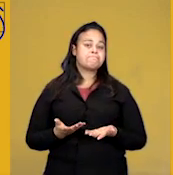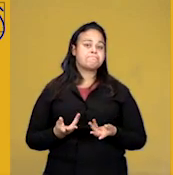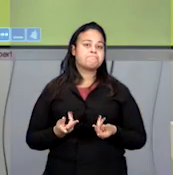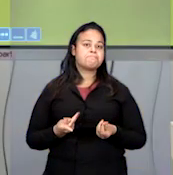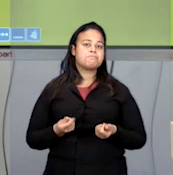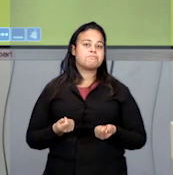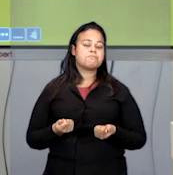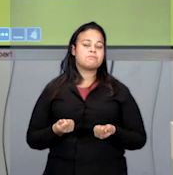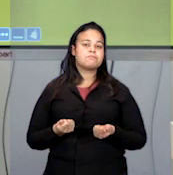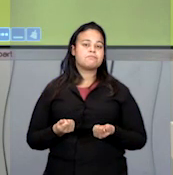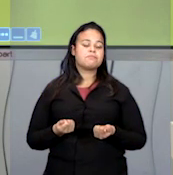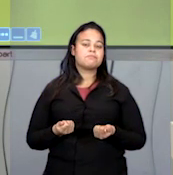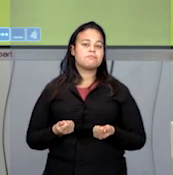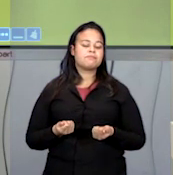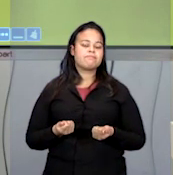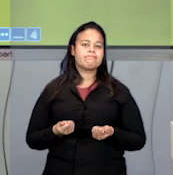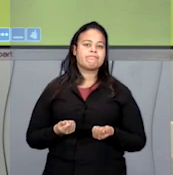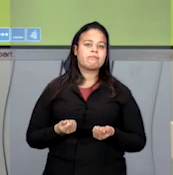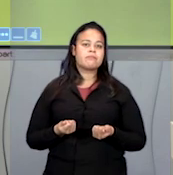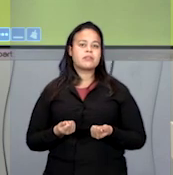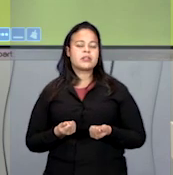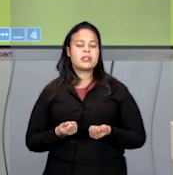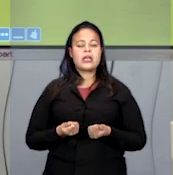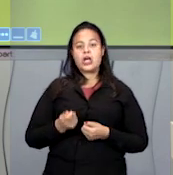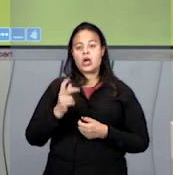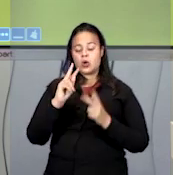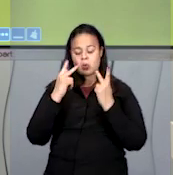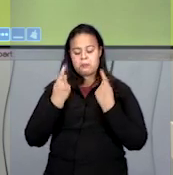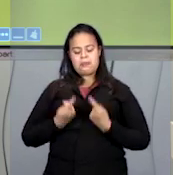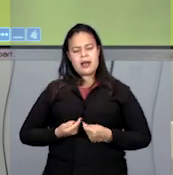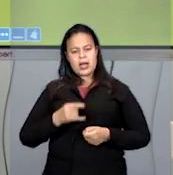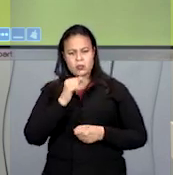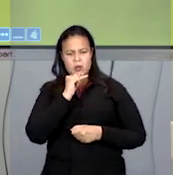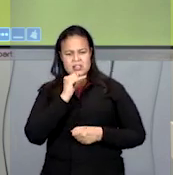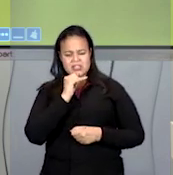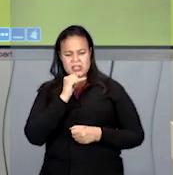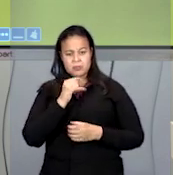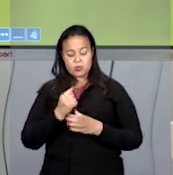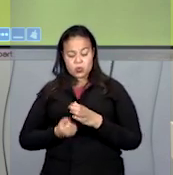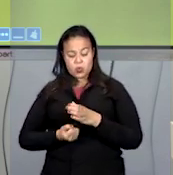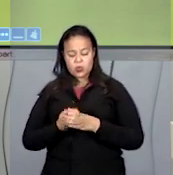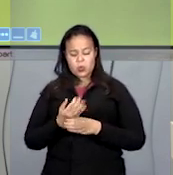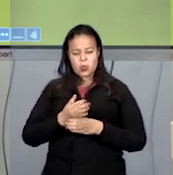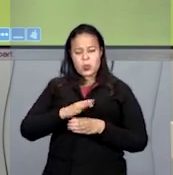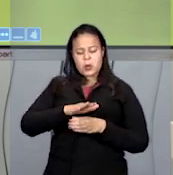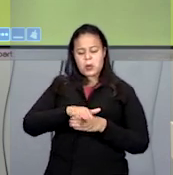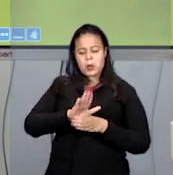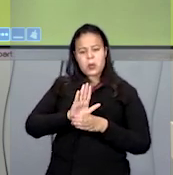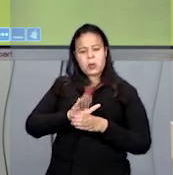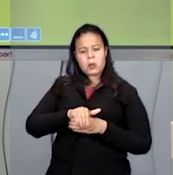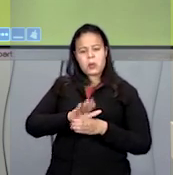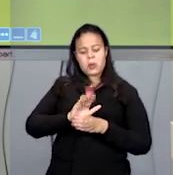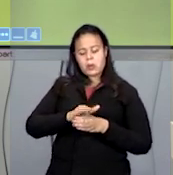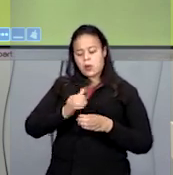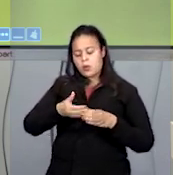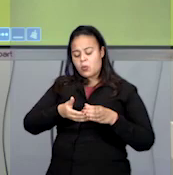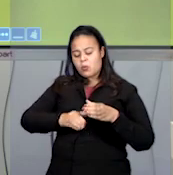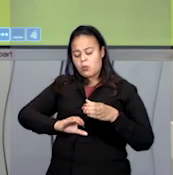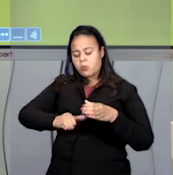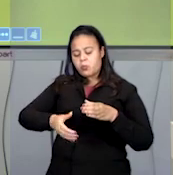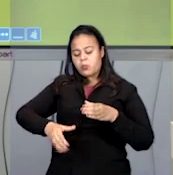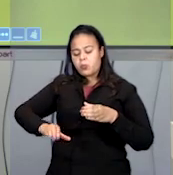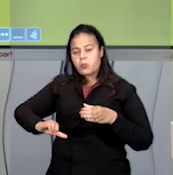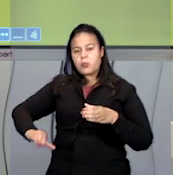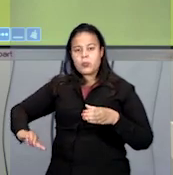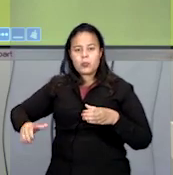dos efluentes humanos, né? Por exemplo, esgoto, tá? Efluentes domésticos que são